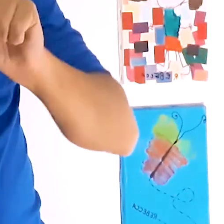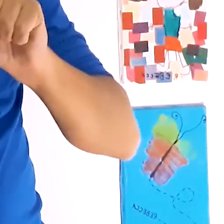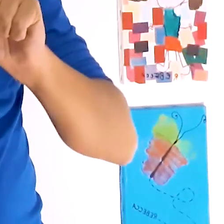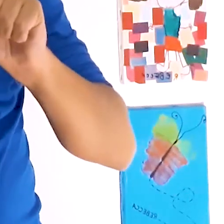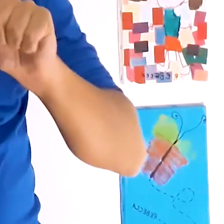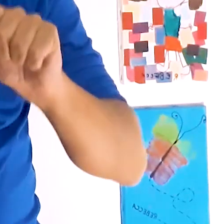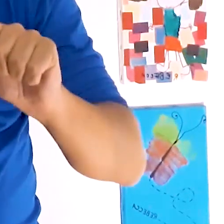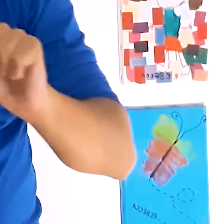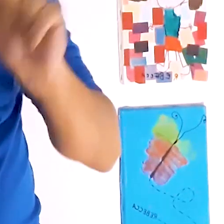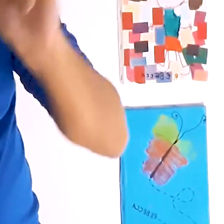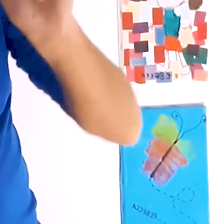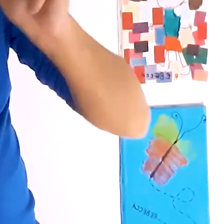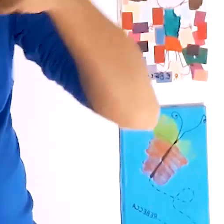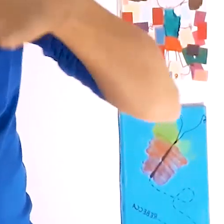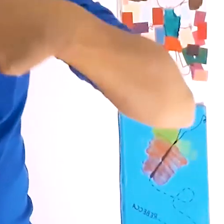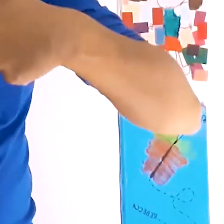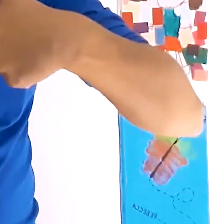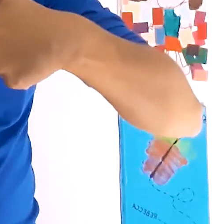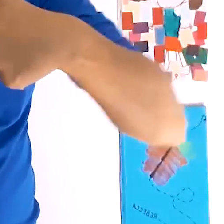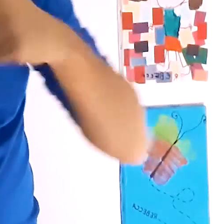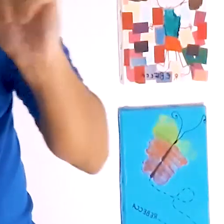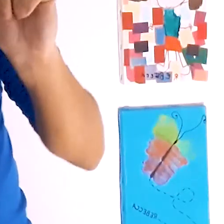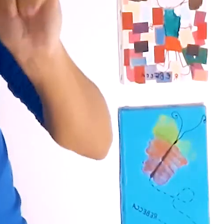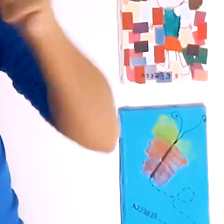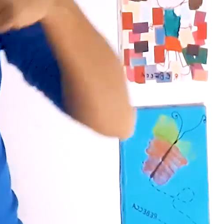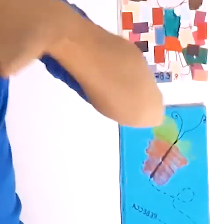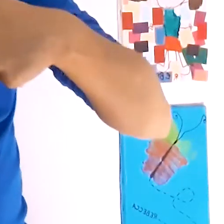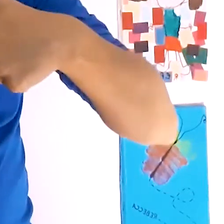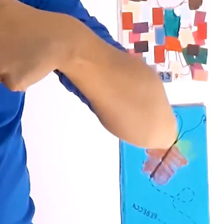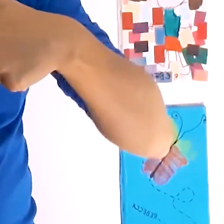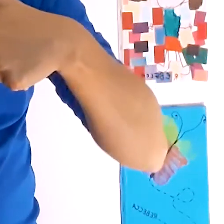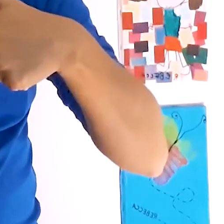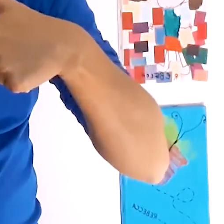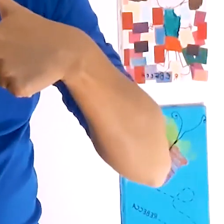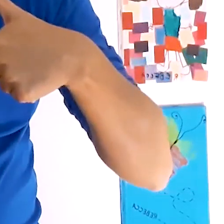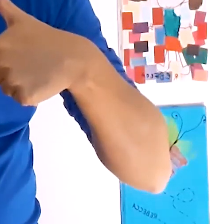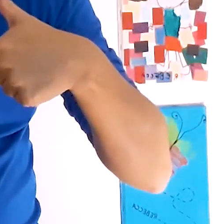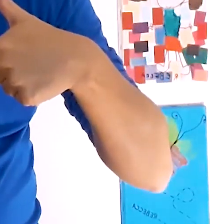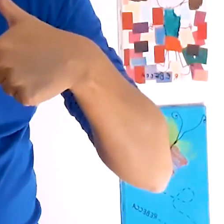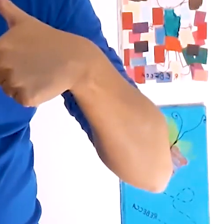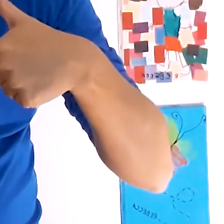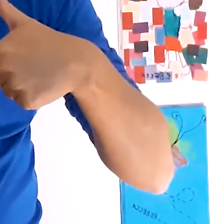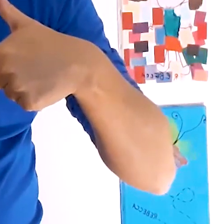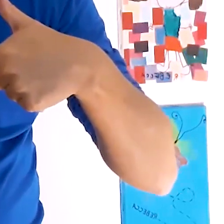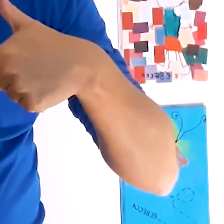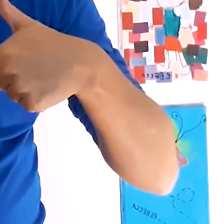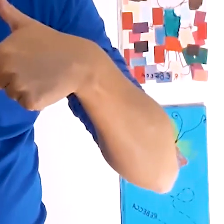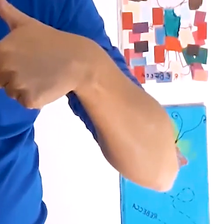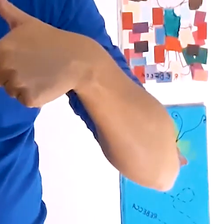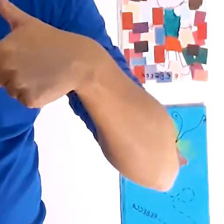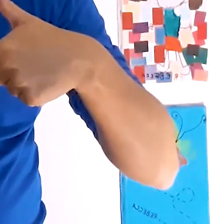De gasolina. Sinal, gasolina. Gasolina.